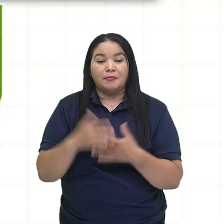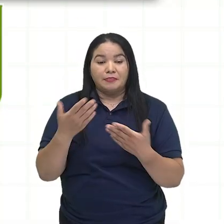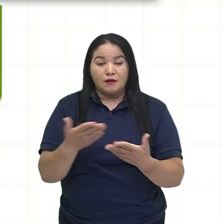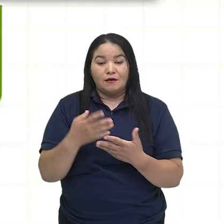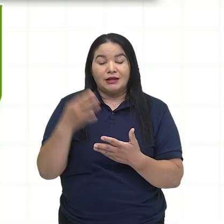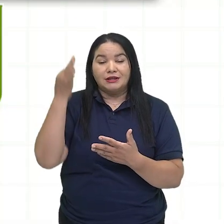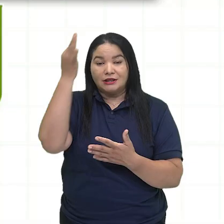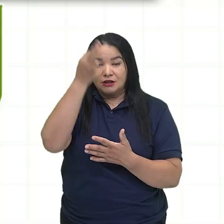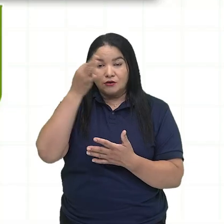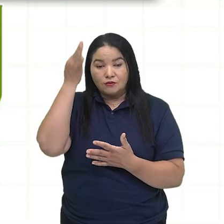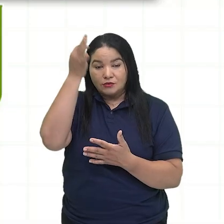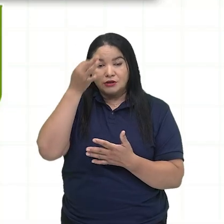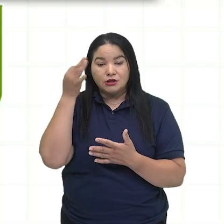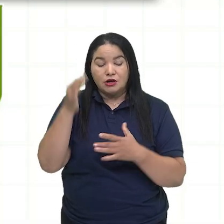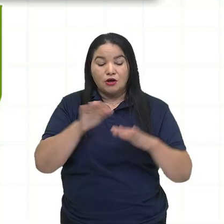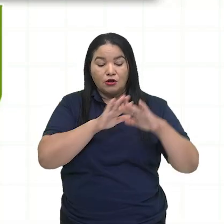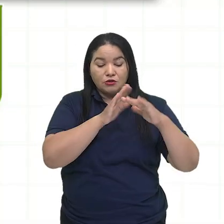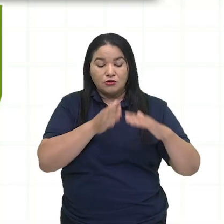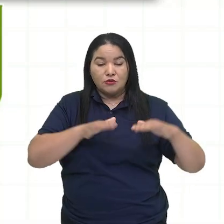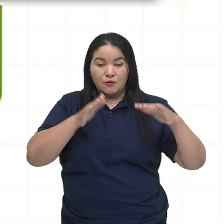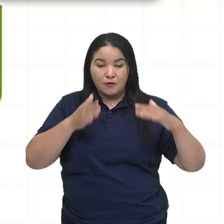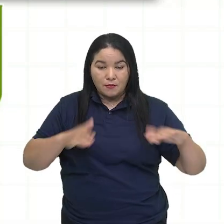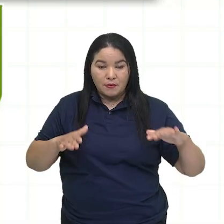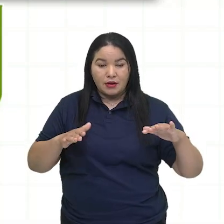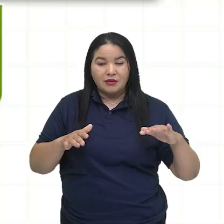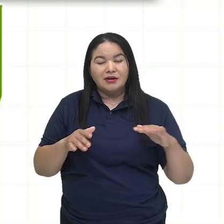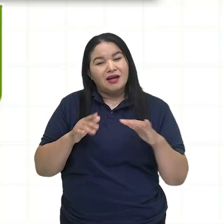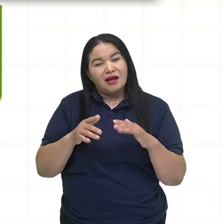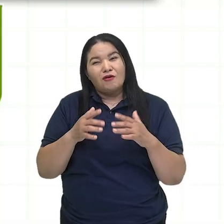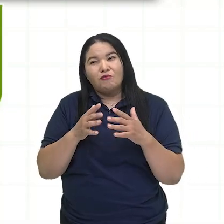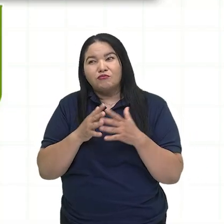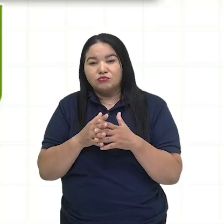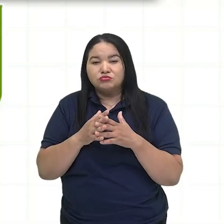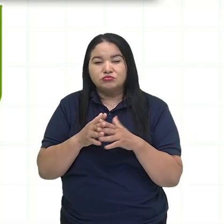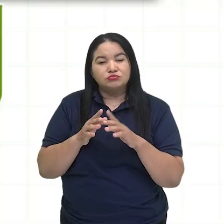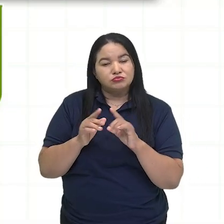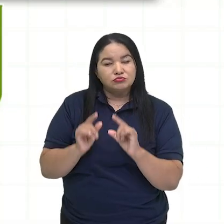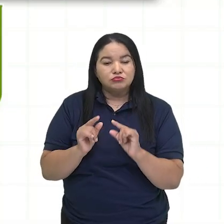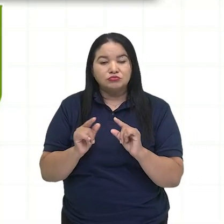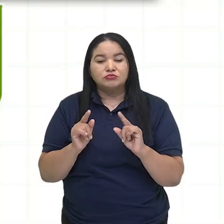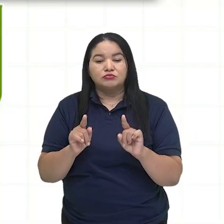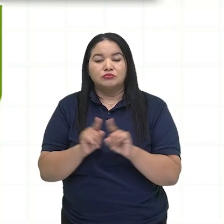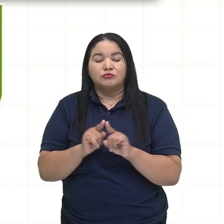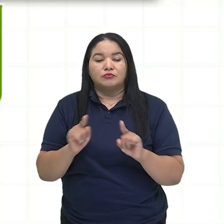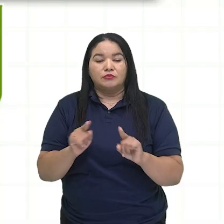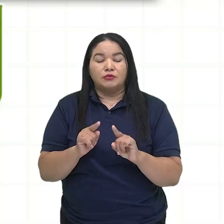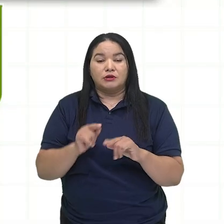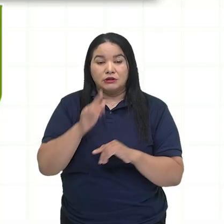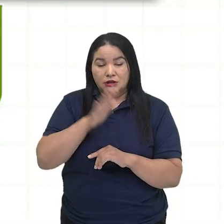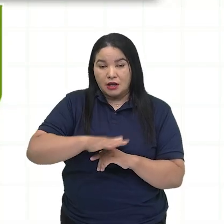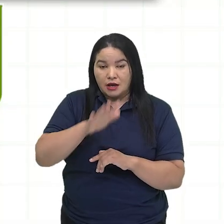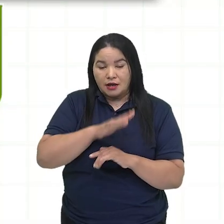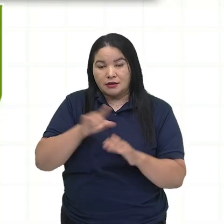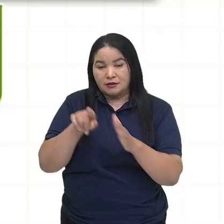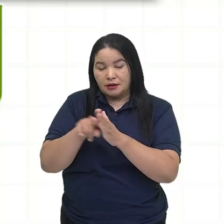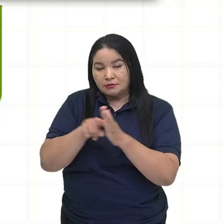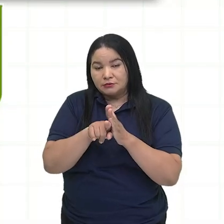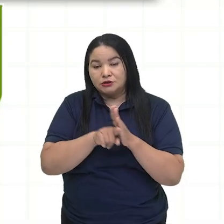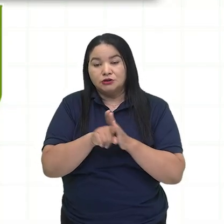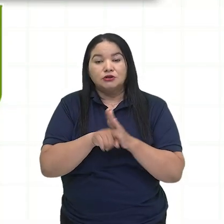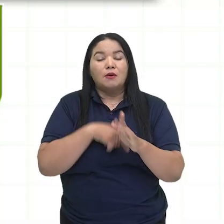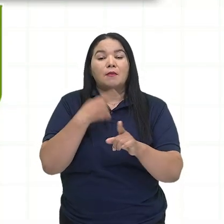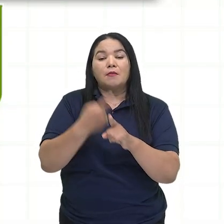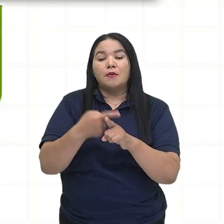mar interior, ela é um pouco controversa dentro da área da pesquisa,